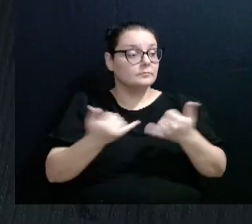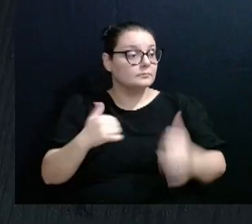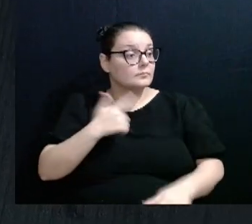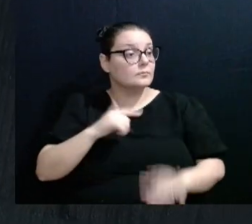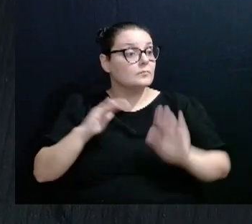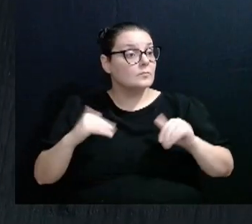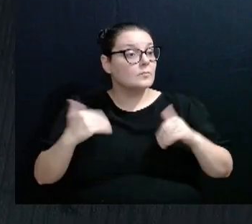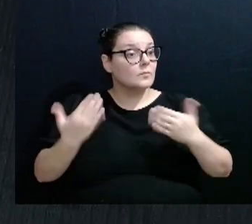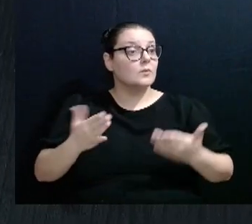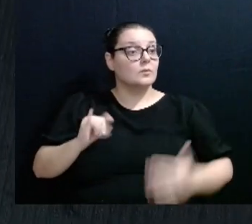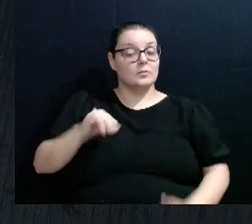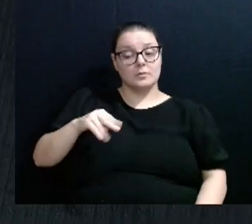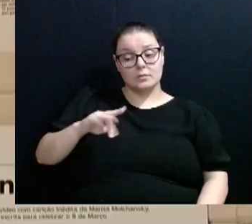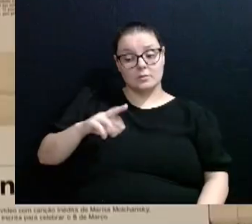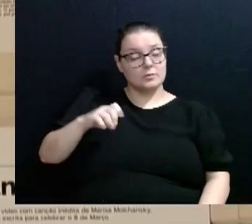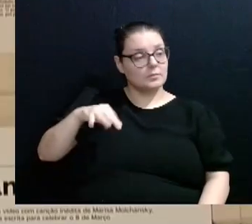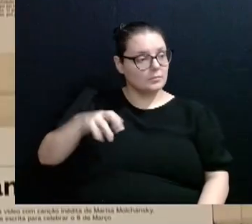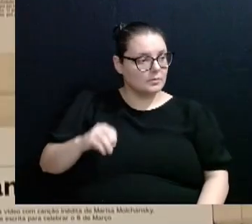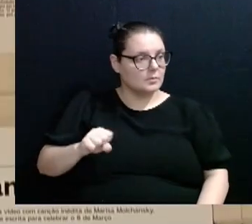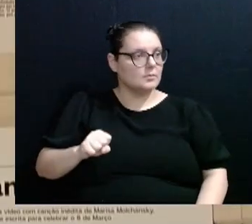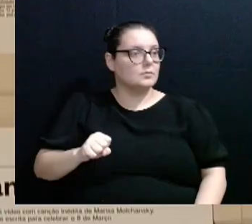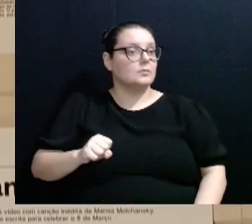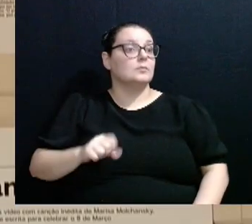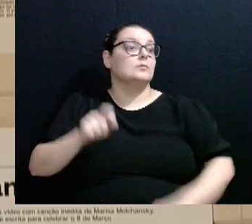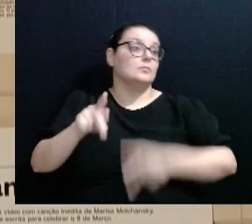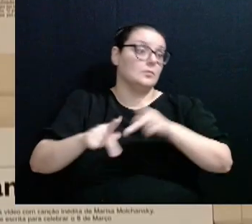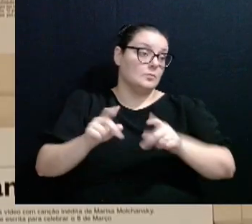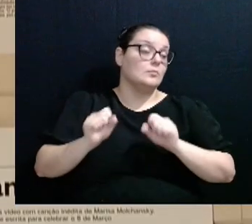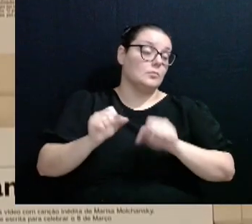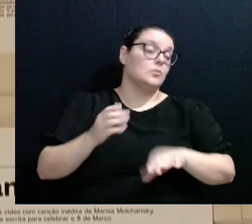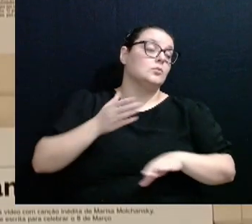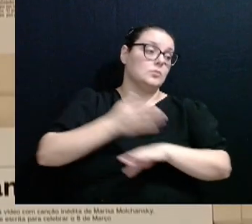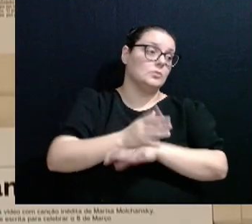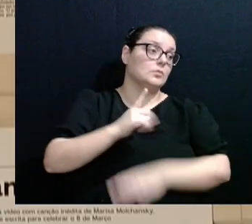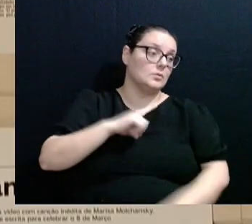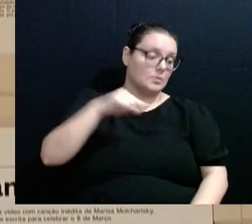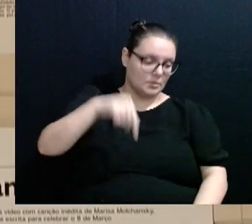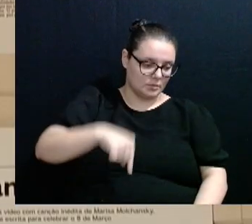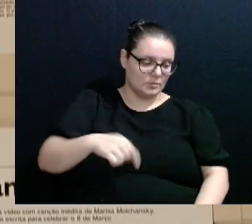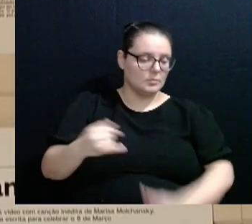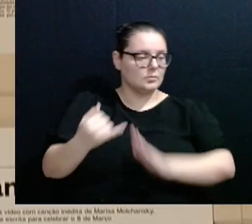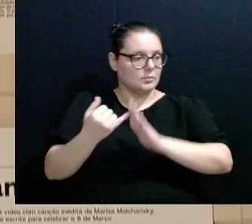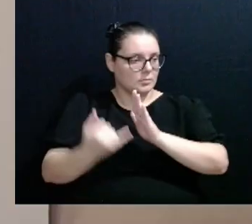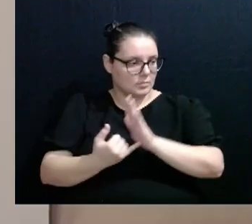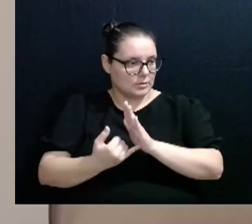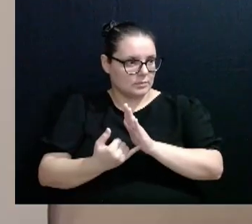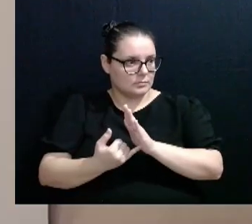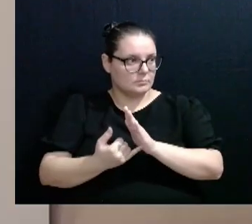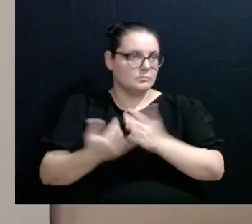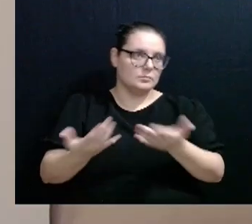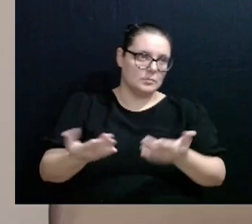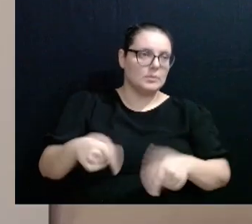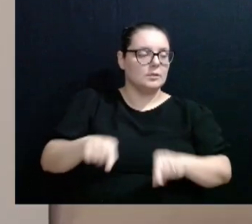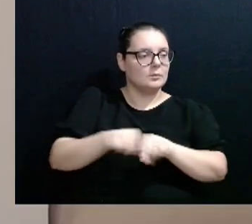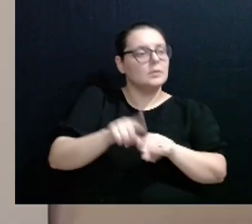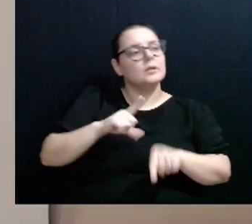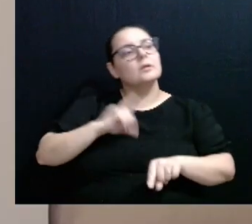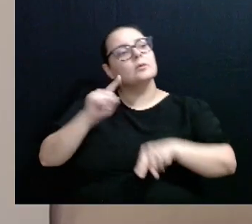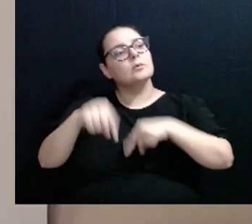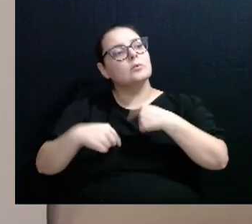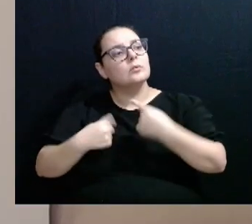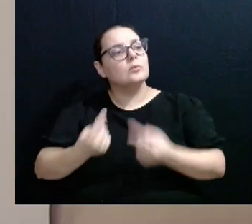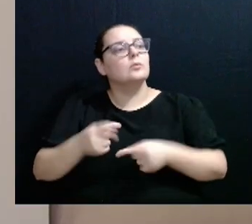instrumentos que a população pode ter acesso aqui no Instituto, e além dos instrumentos, tem outros